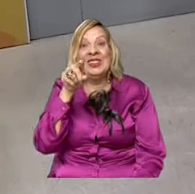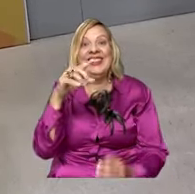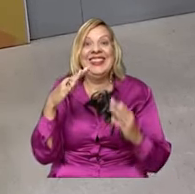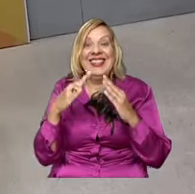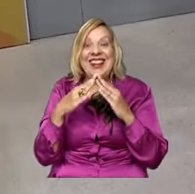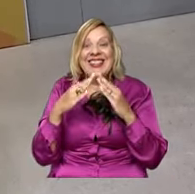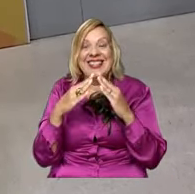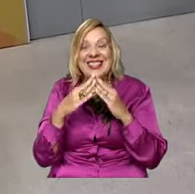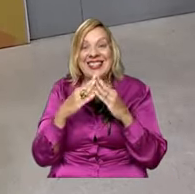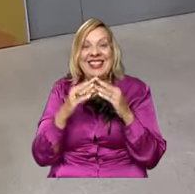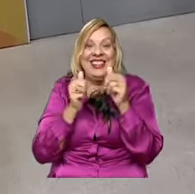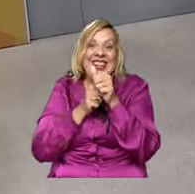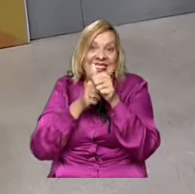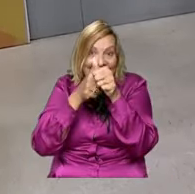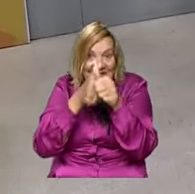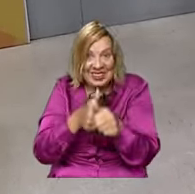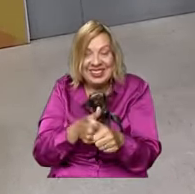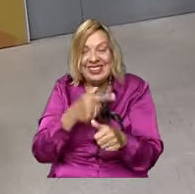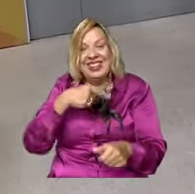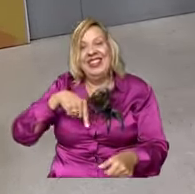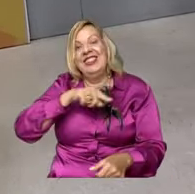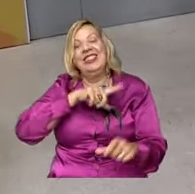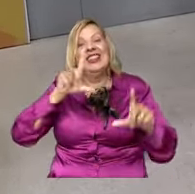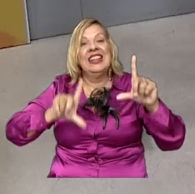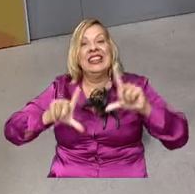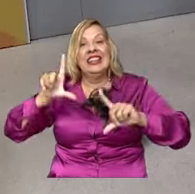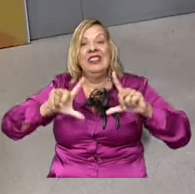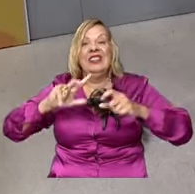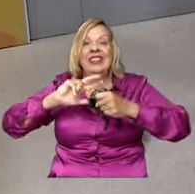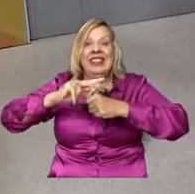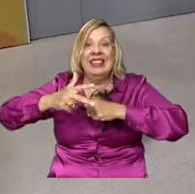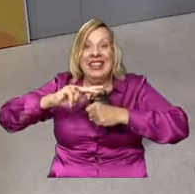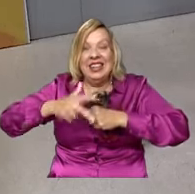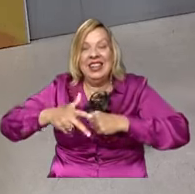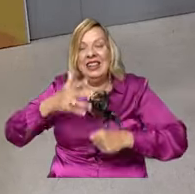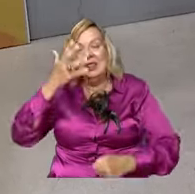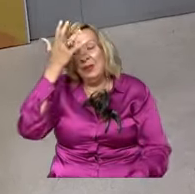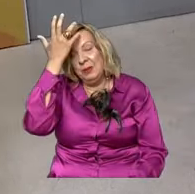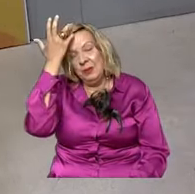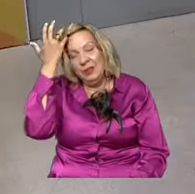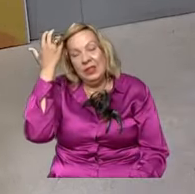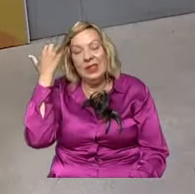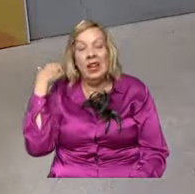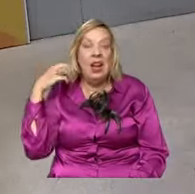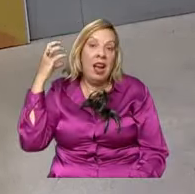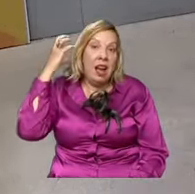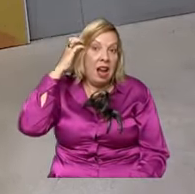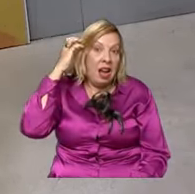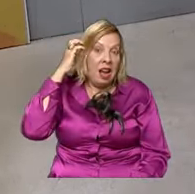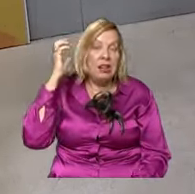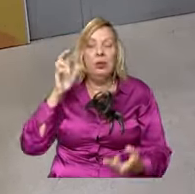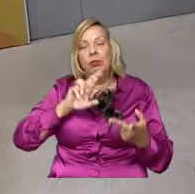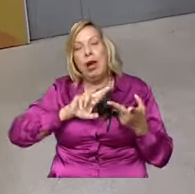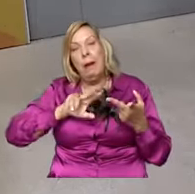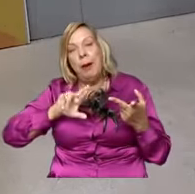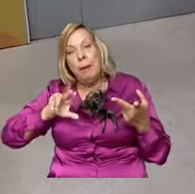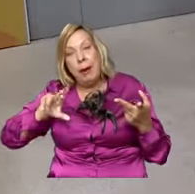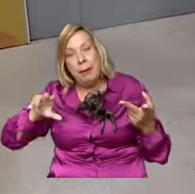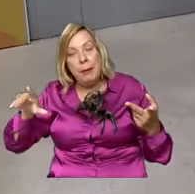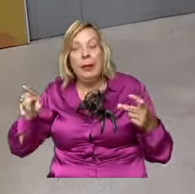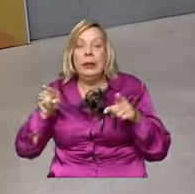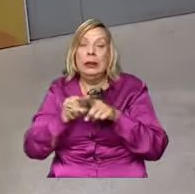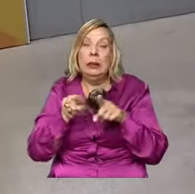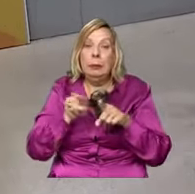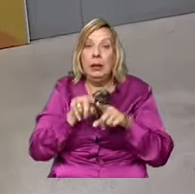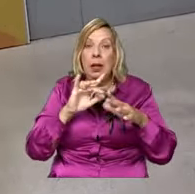bom dia para você que está acompanhando a gente na TV Atalaia e também pelas rádios Xodó, Xingó, Eldorado, Rio FM ou ainda pelas redes sociais